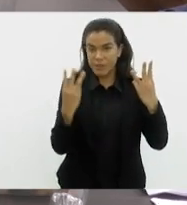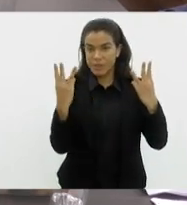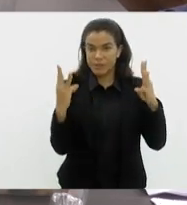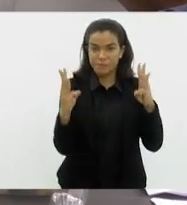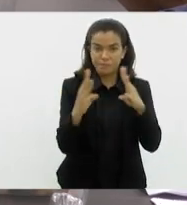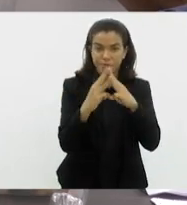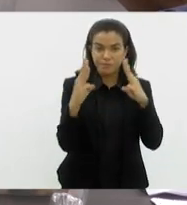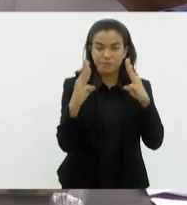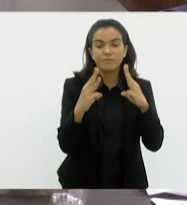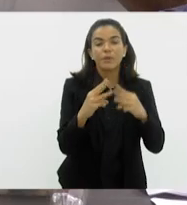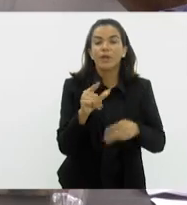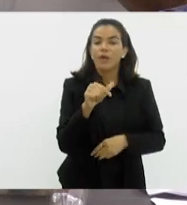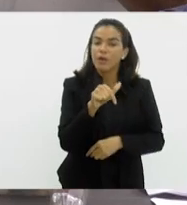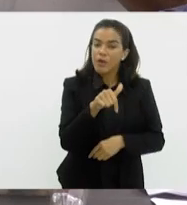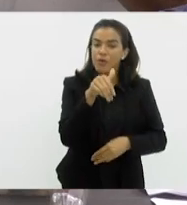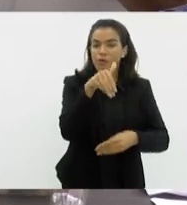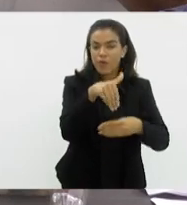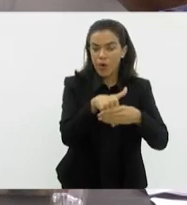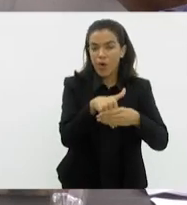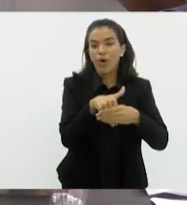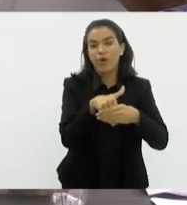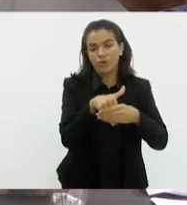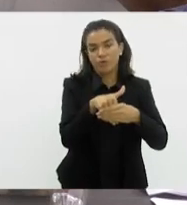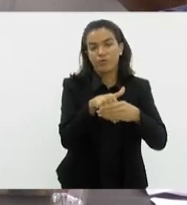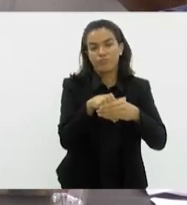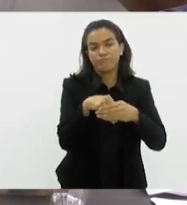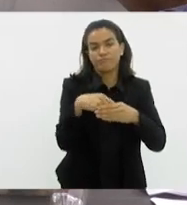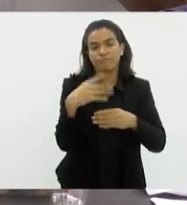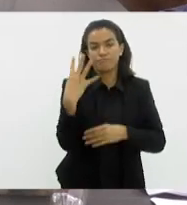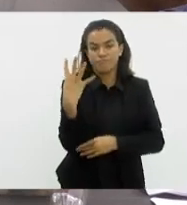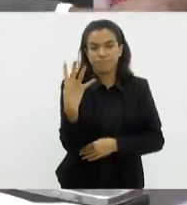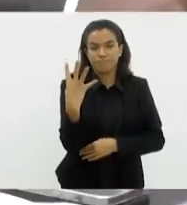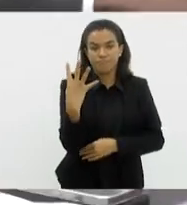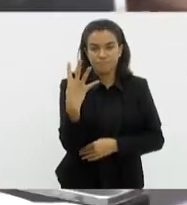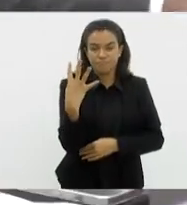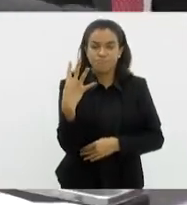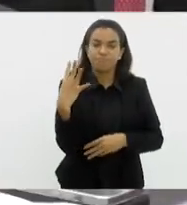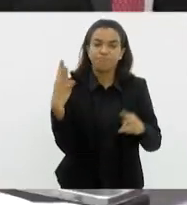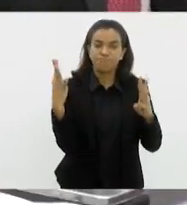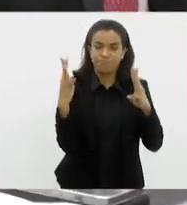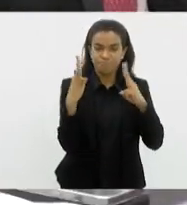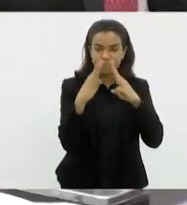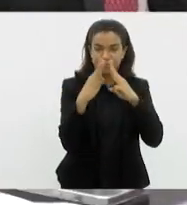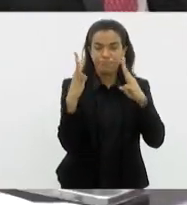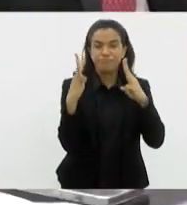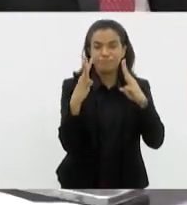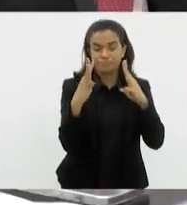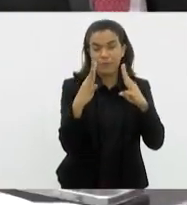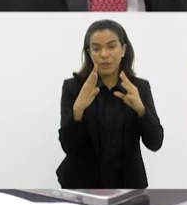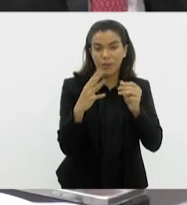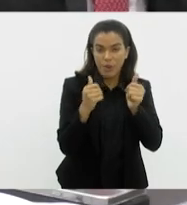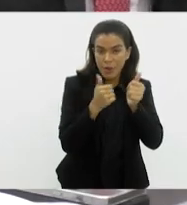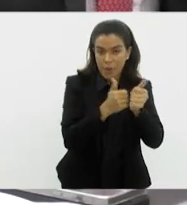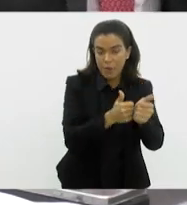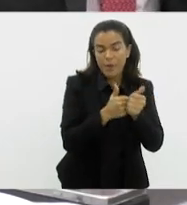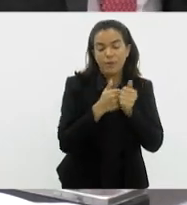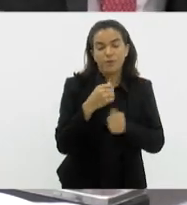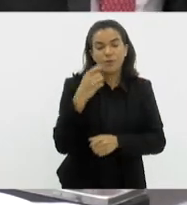3-3, eu vou dar o voto de desempate, vou votar pelo parecer exarado pelo deputado Luiz Paulo, a quem